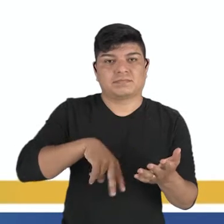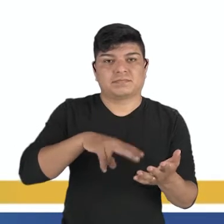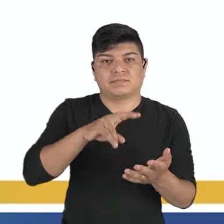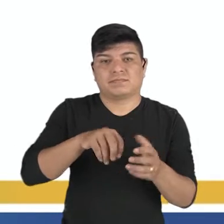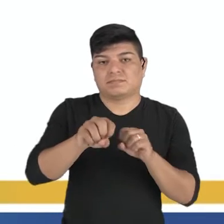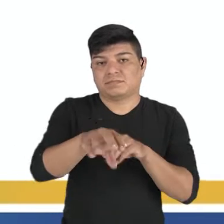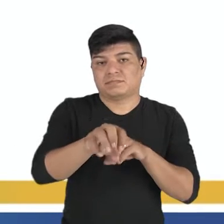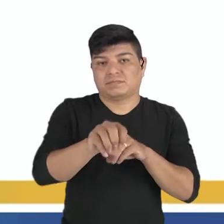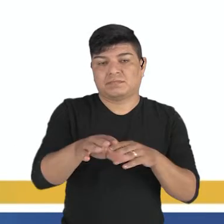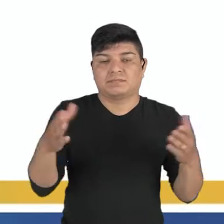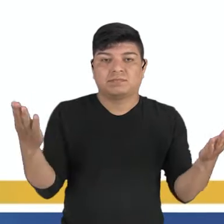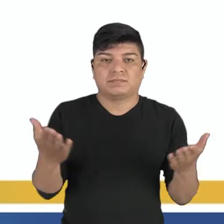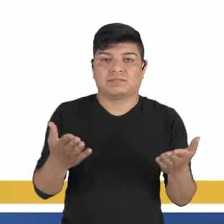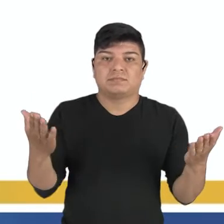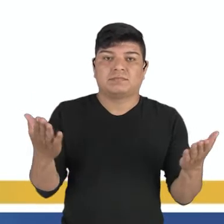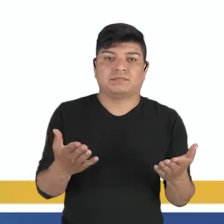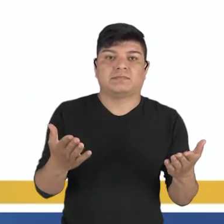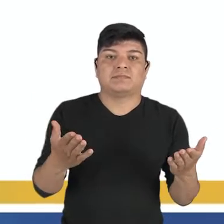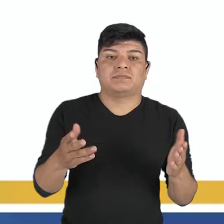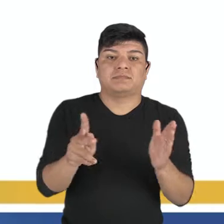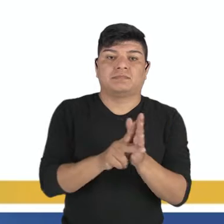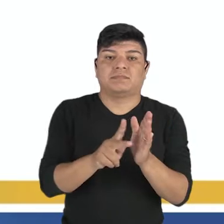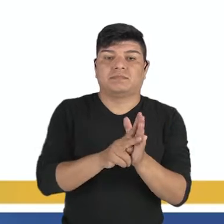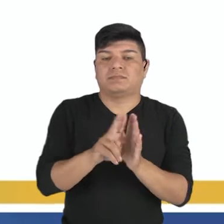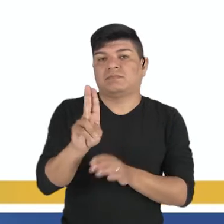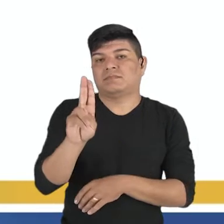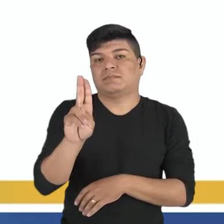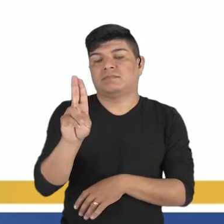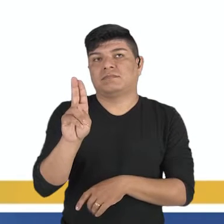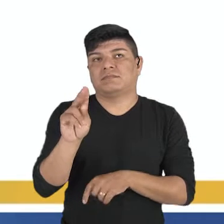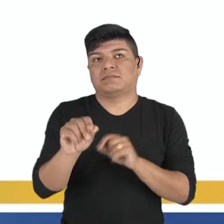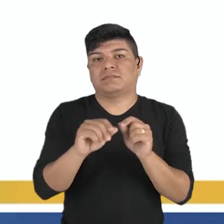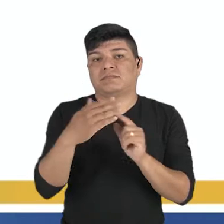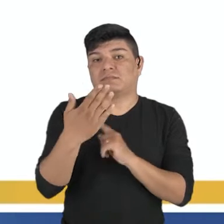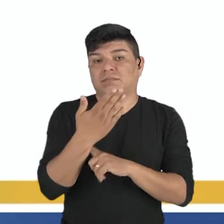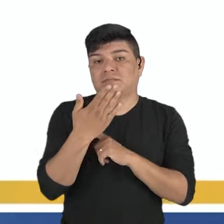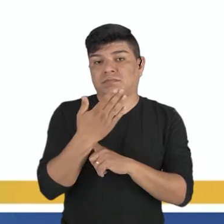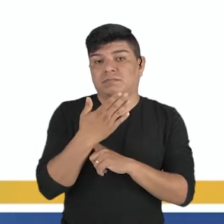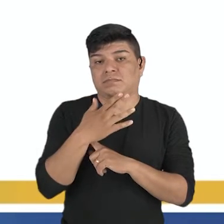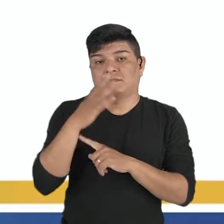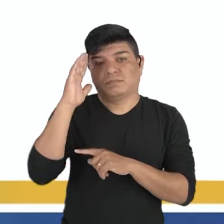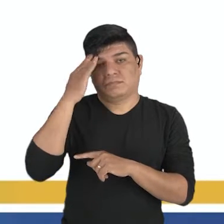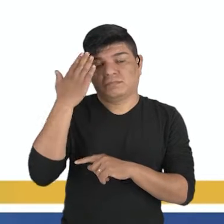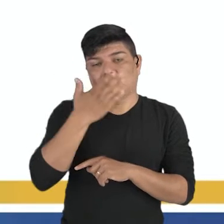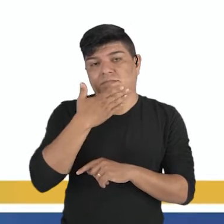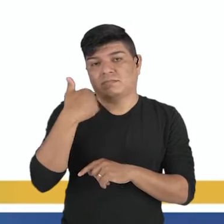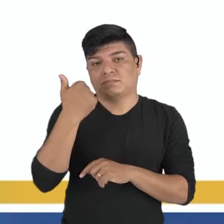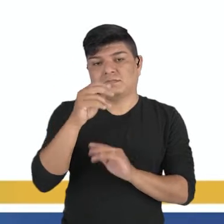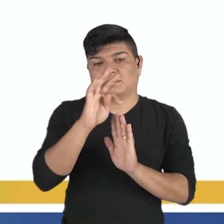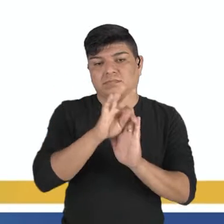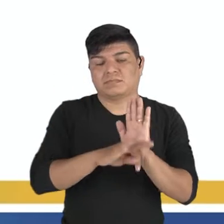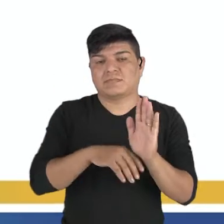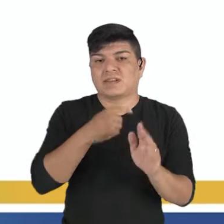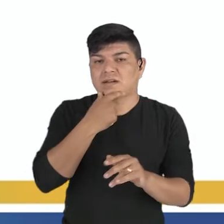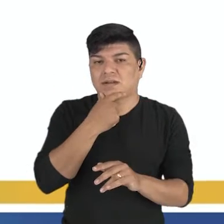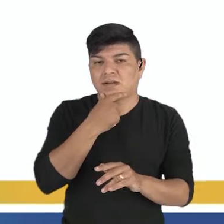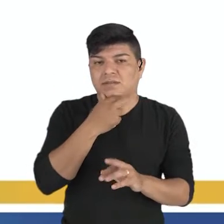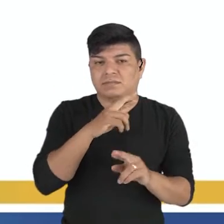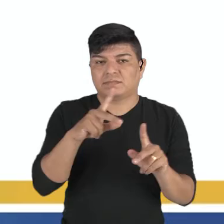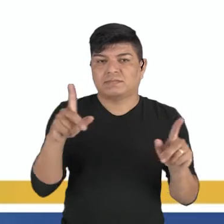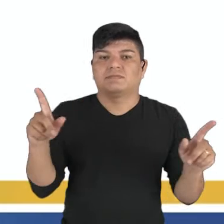serão ensinadas na aula de hoje, como o próprio nome diz, vão nos ajudar a compreender melhor os textos em inglês